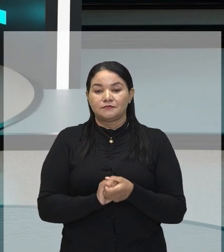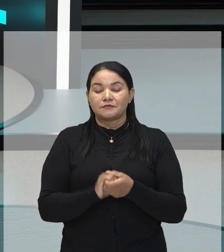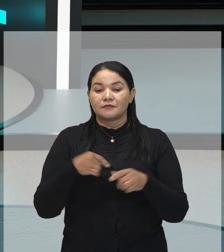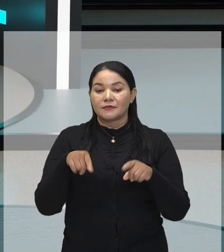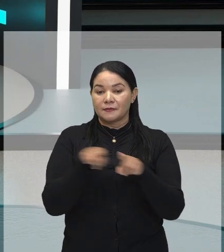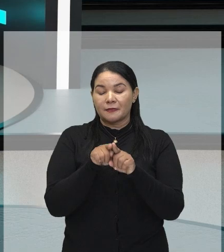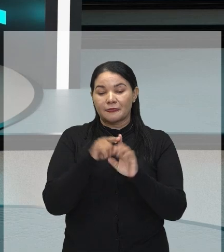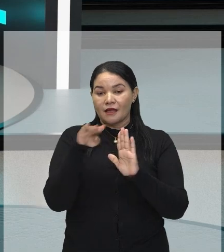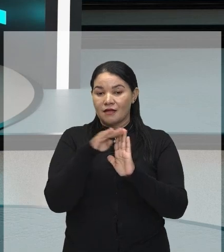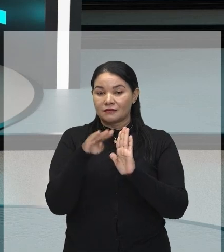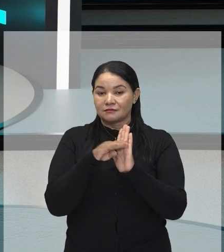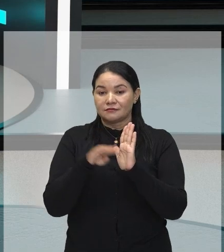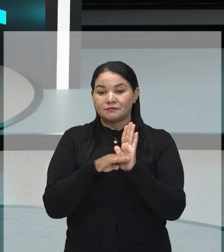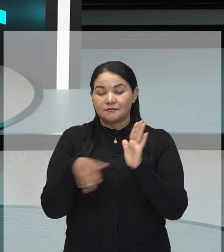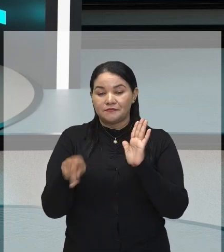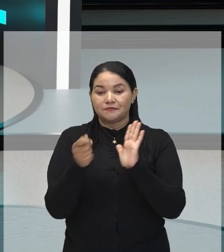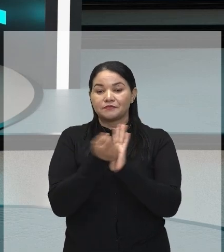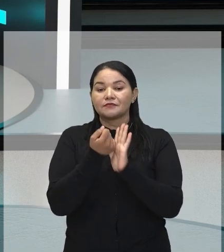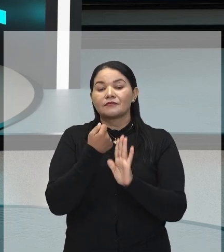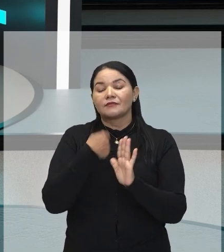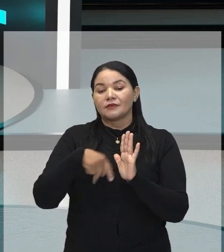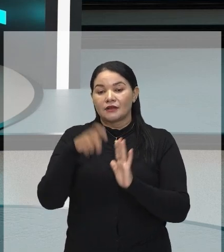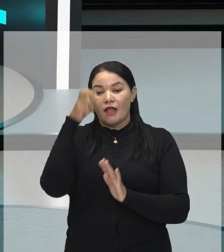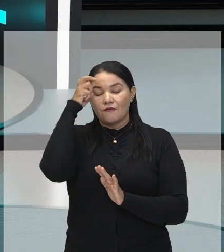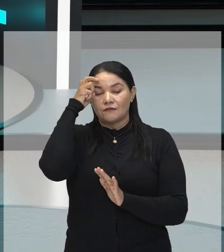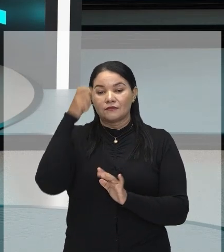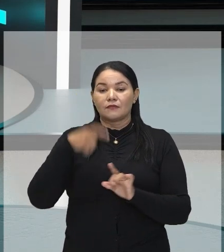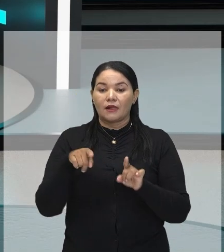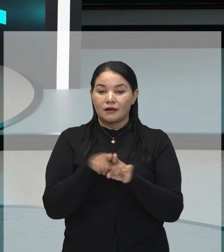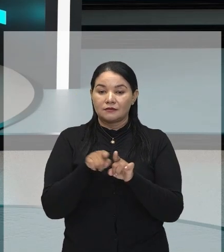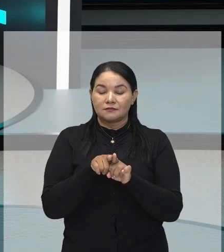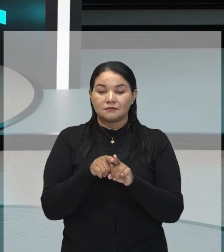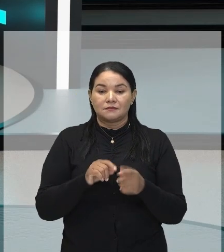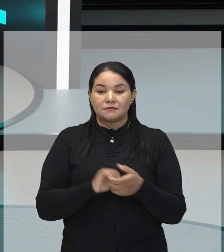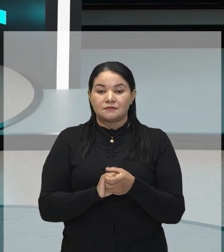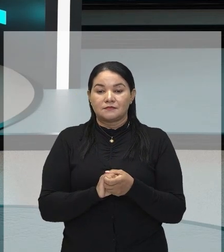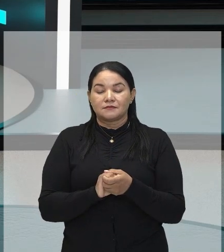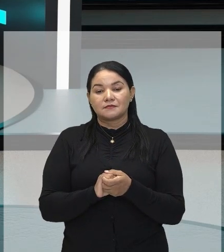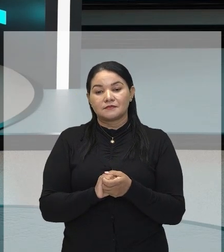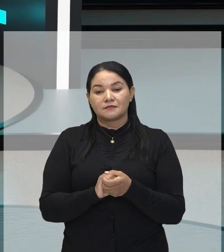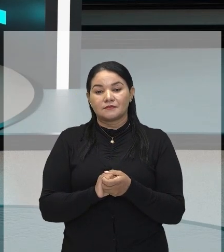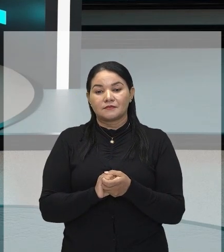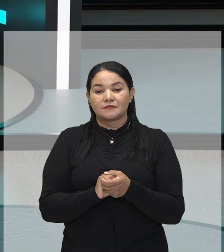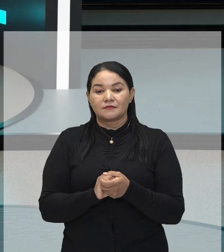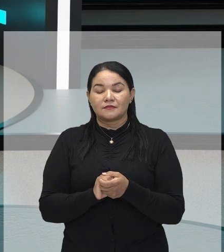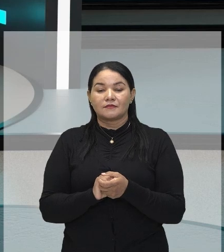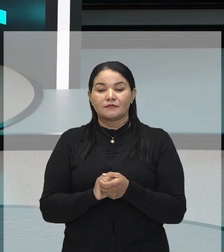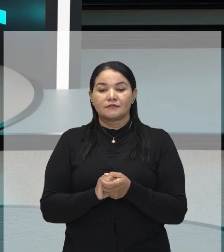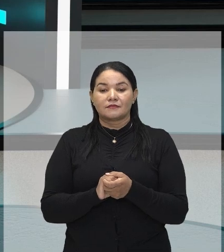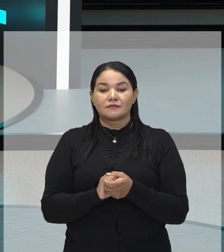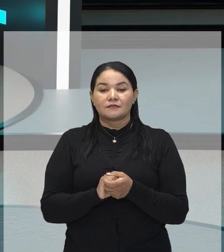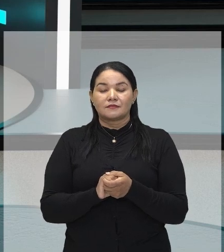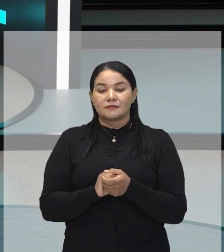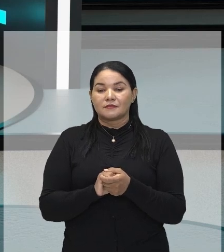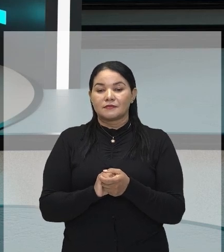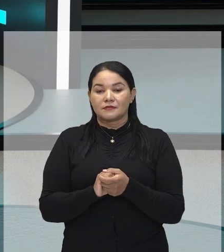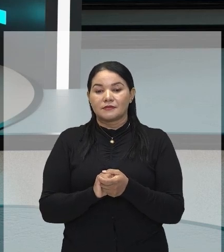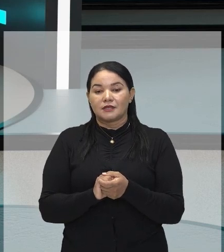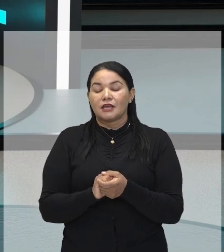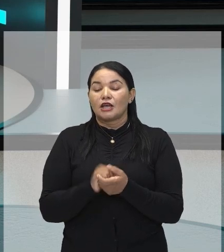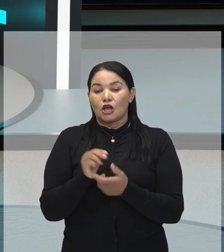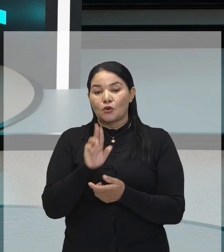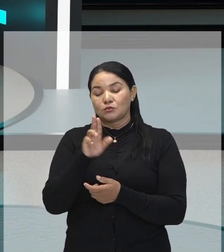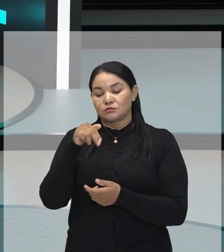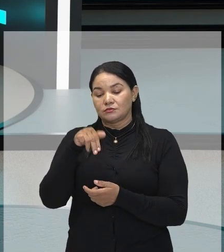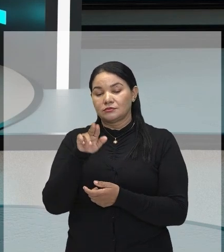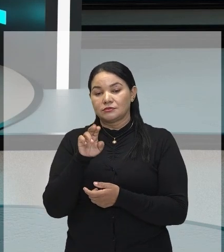representativa do Patrimônio Cultural e Material da Humanidade pela Organização das Nações Unidas, ou seja, UNESCO.